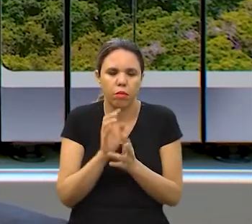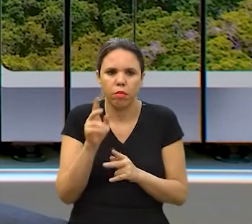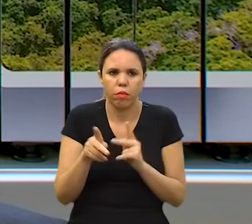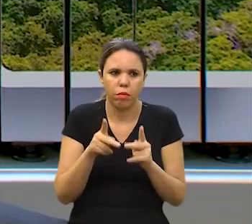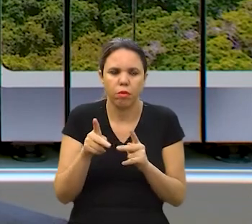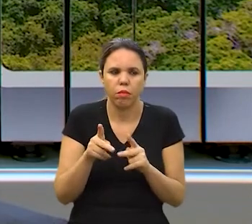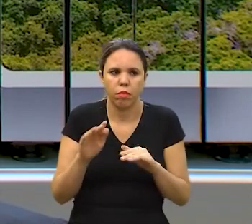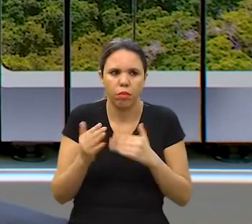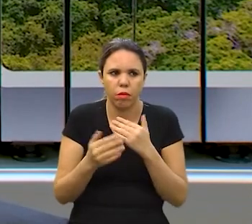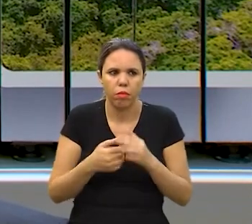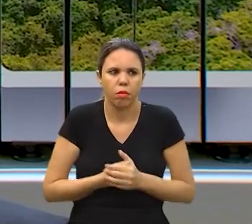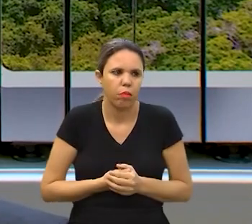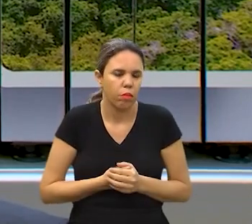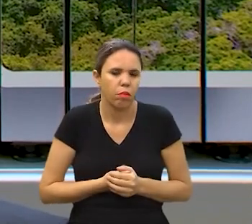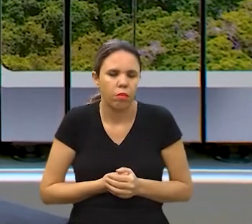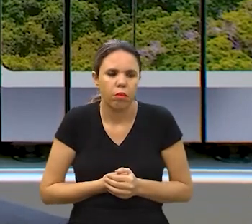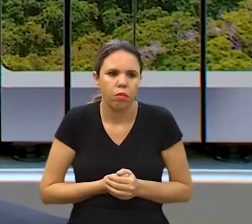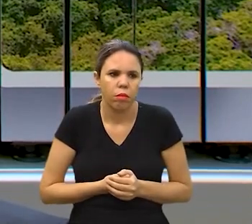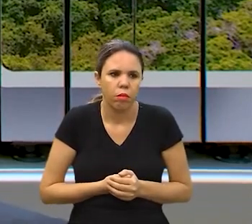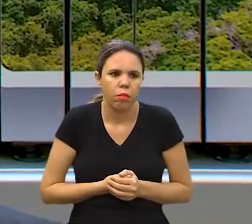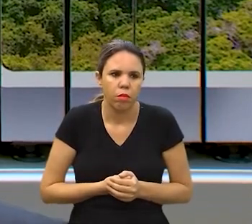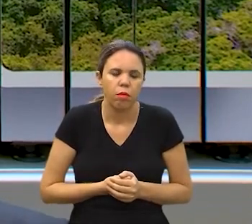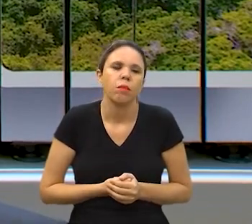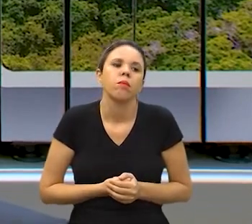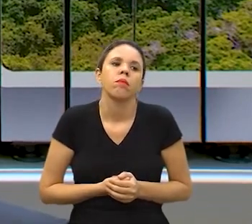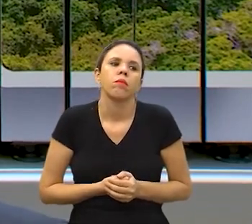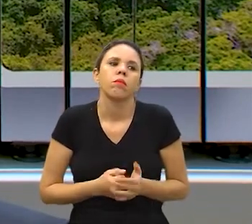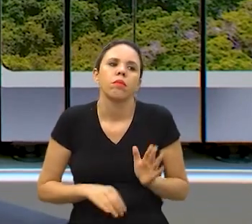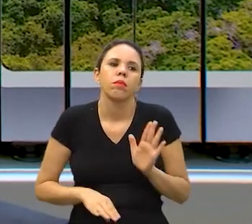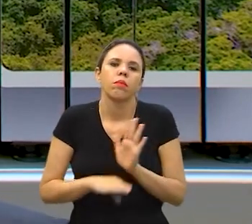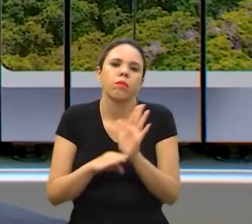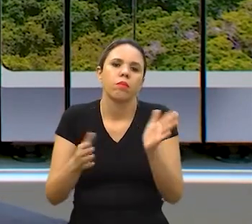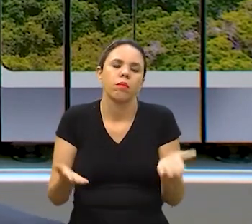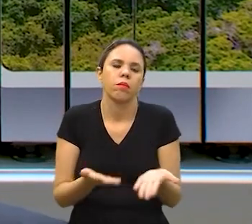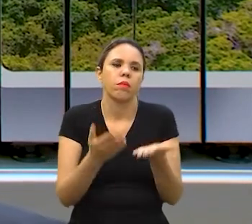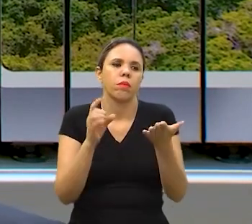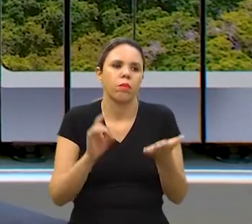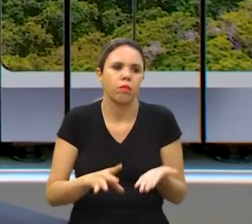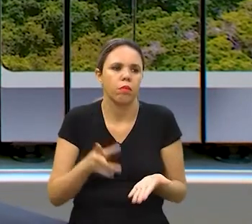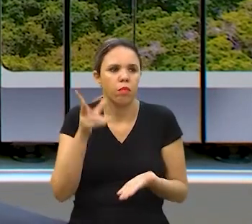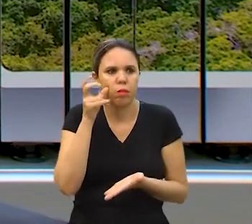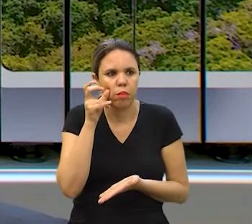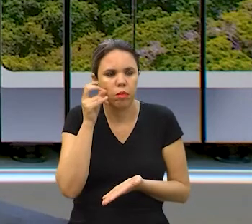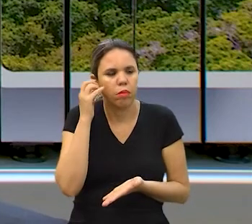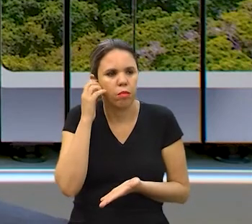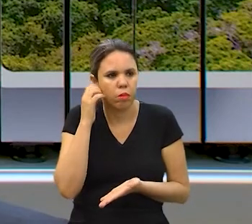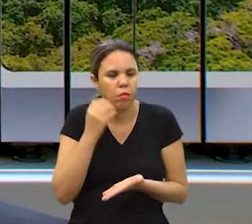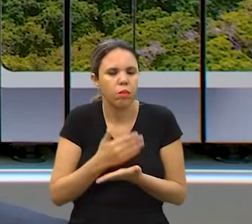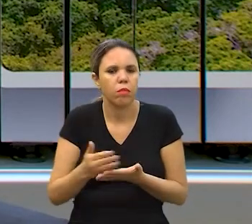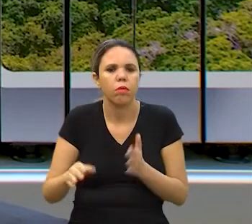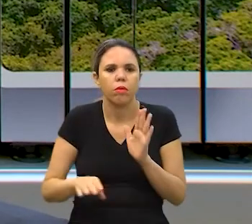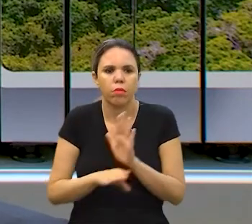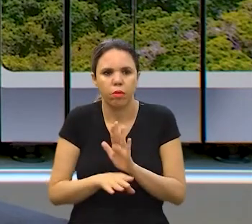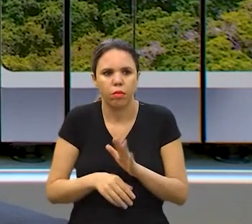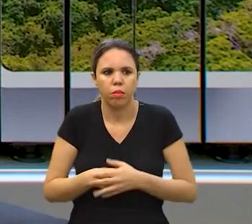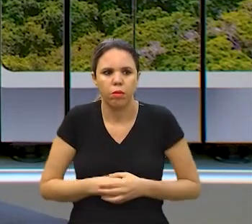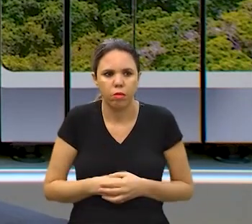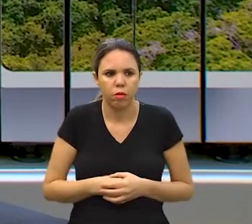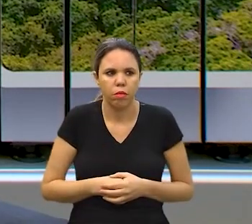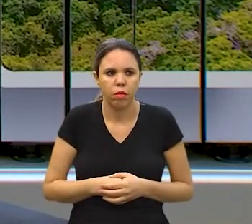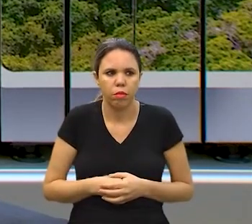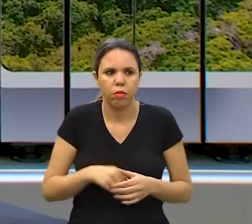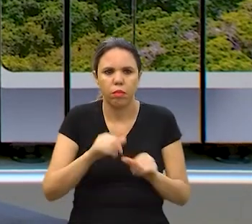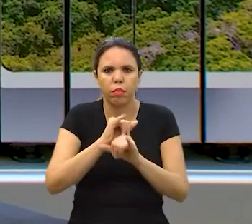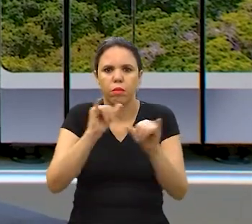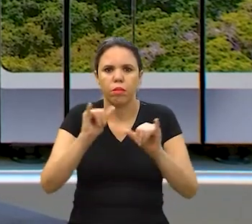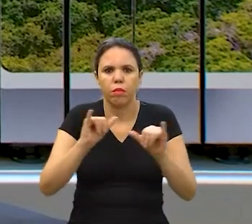sua comunidade, para o seu bairro, né? Para a sua região, né? Então, ajude, não somente escute, comece a ajudar, comece